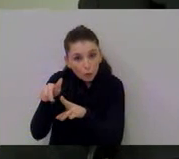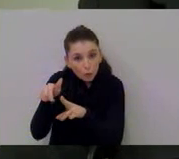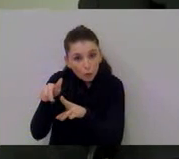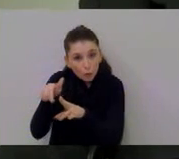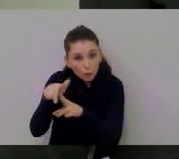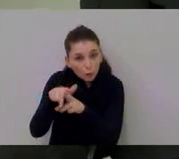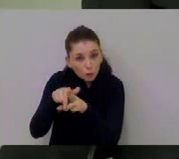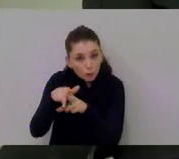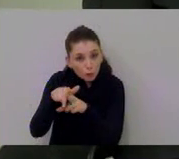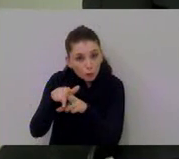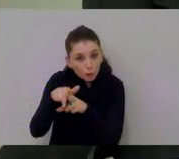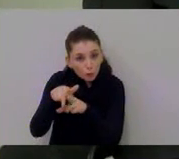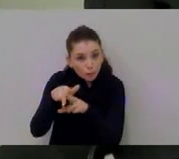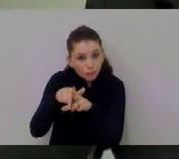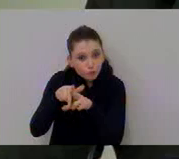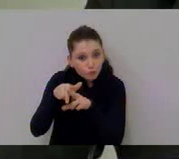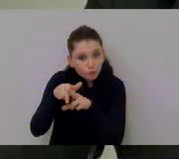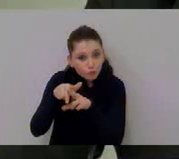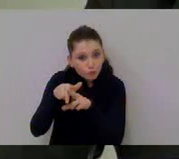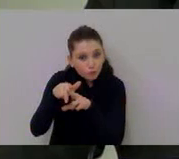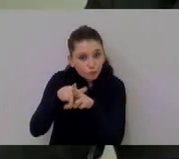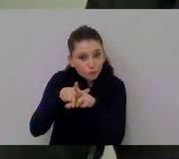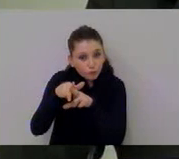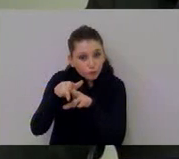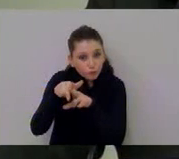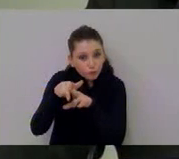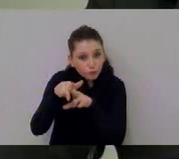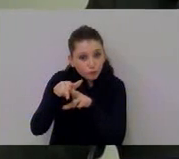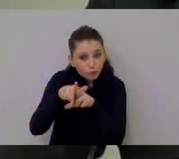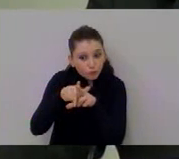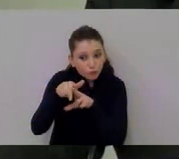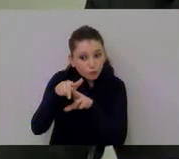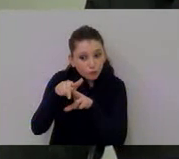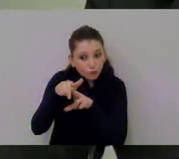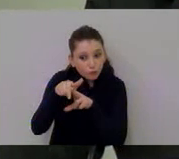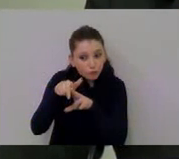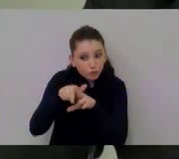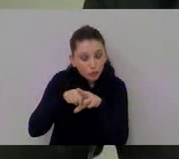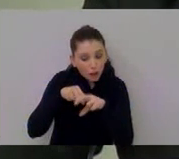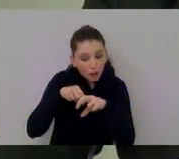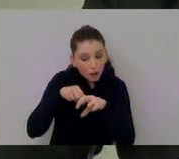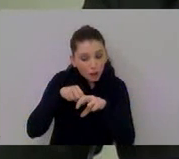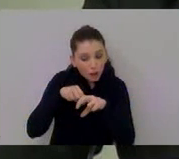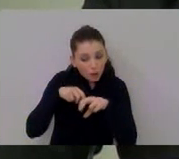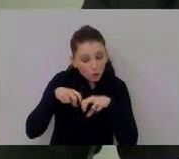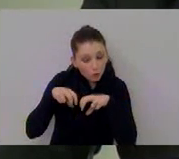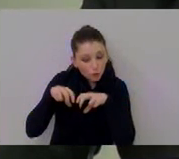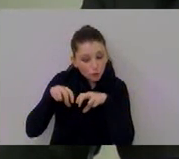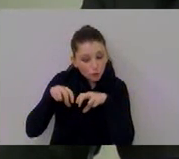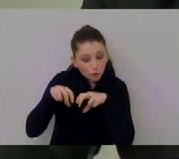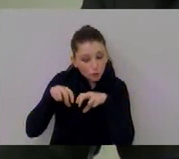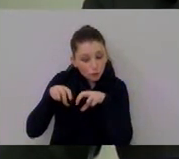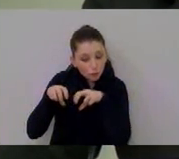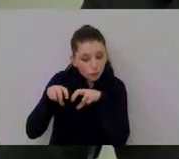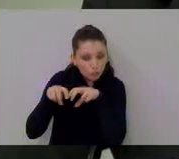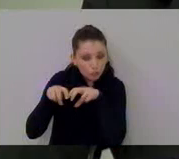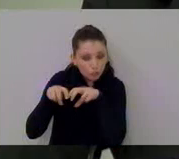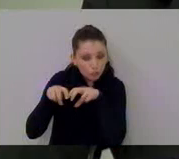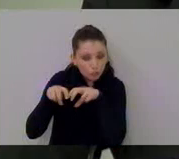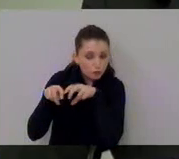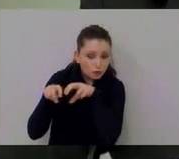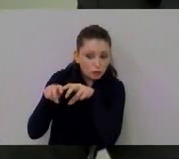entrou no hospital à procura da sua vítima e